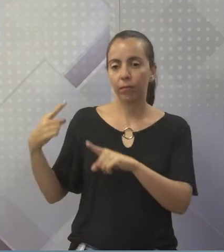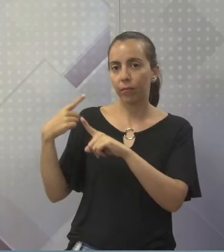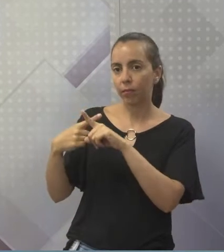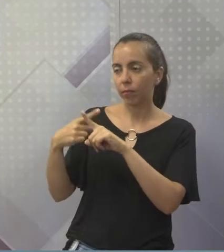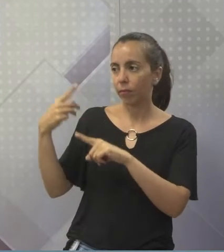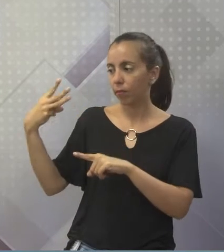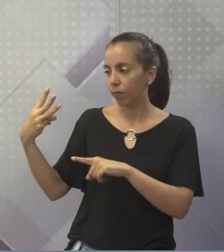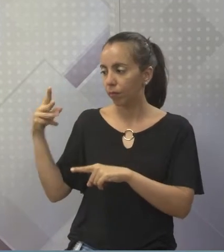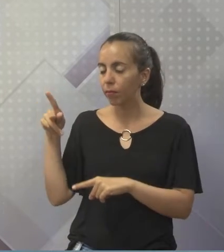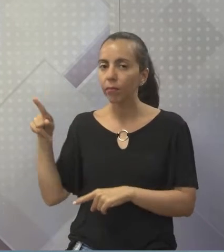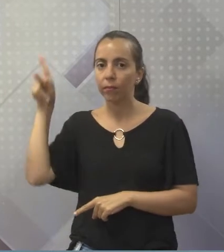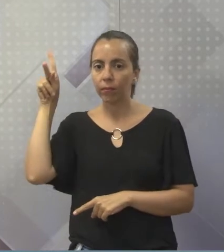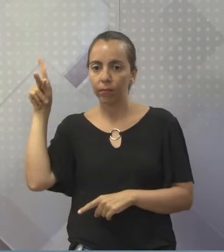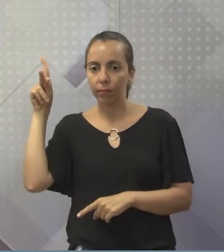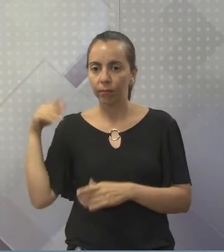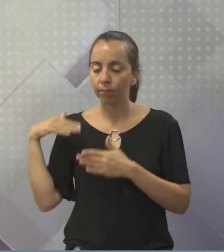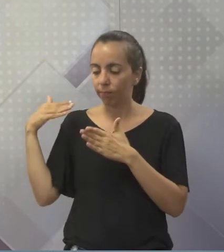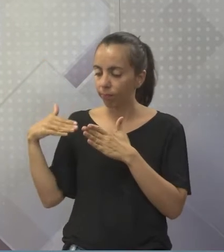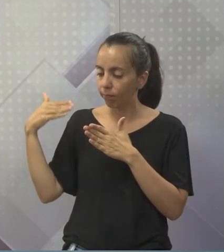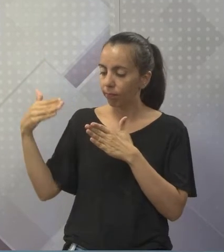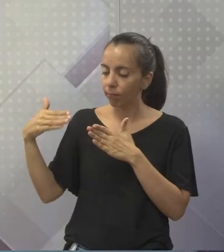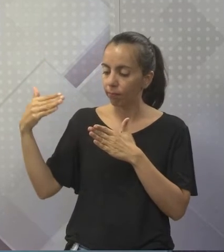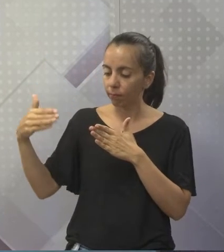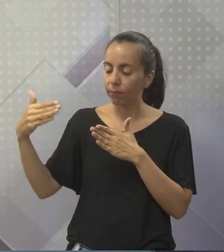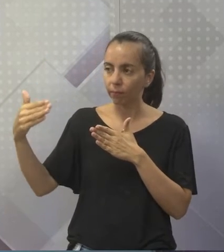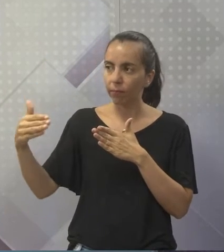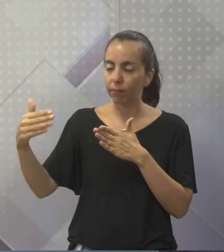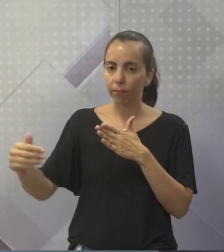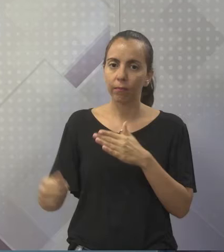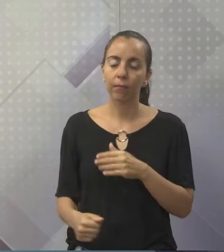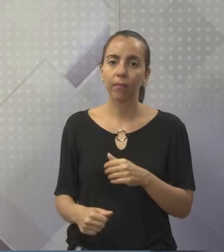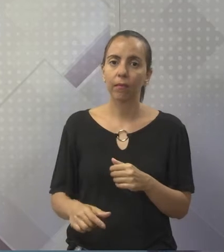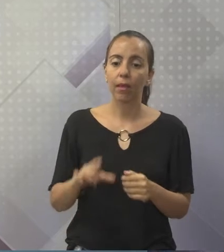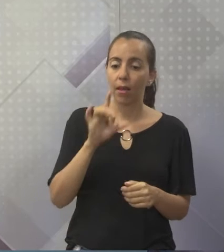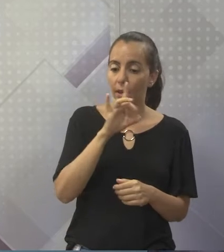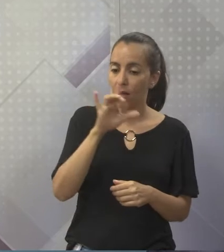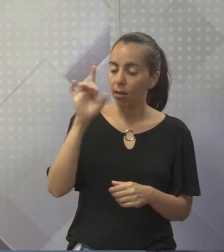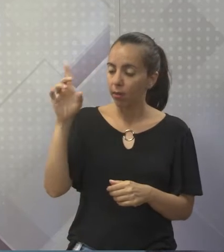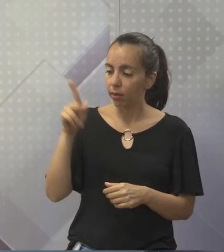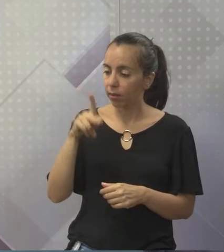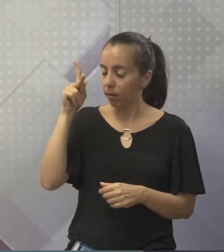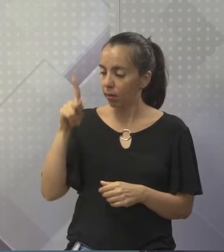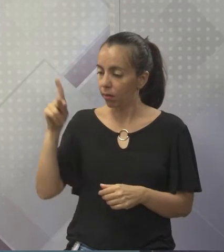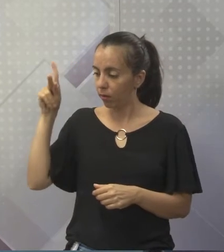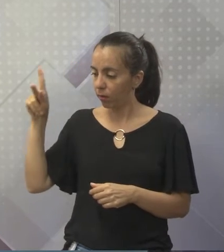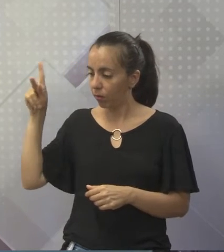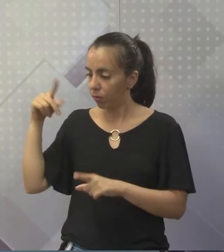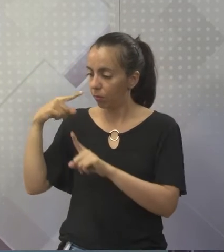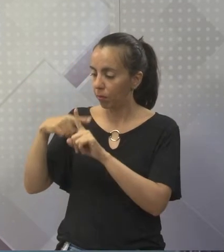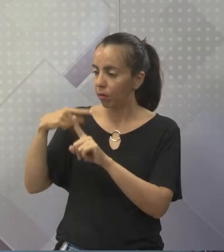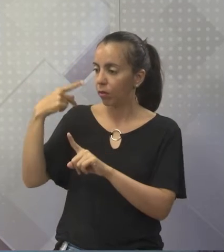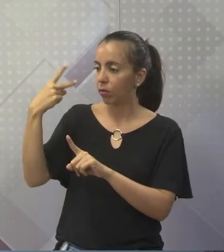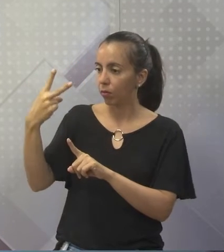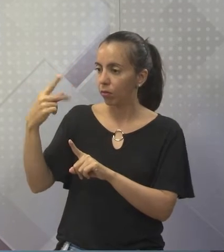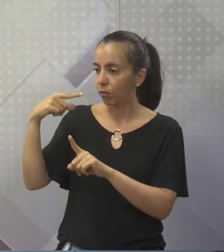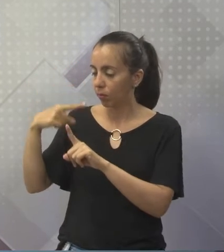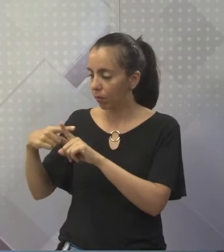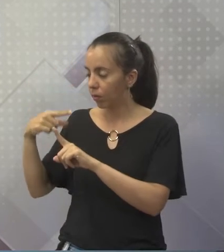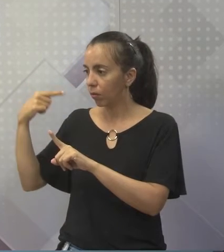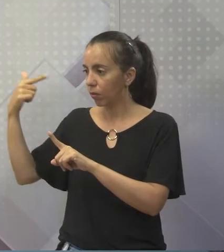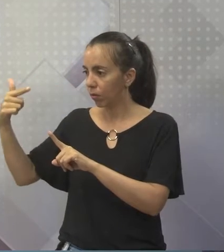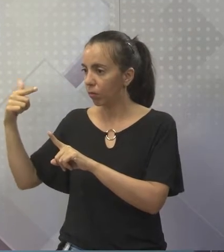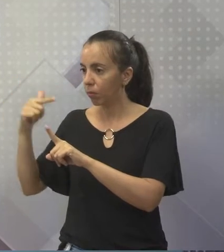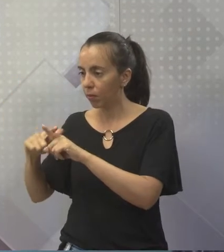vezes 3 quilos e assim por diante. A cada quilo eu pagaria mais R$ 2. Então,